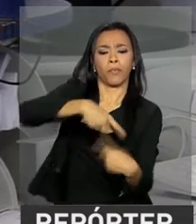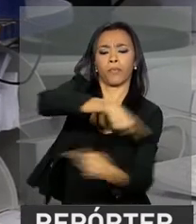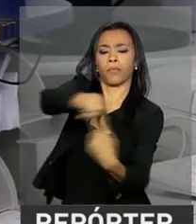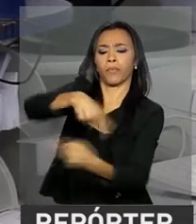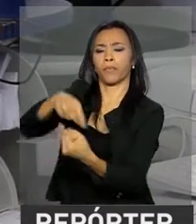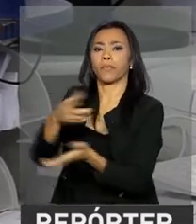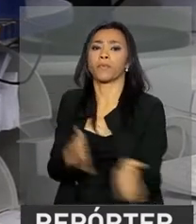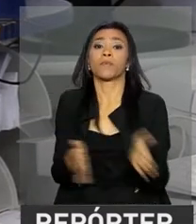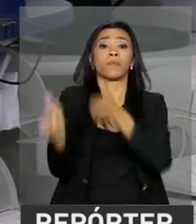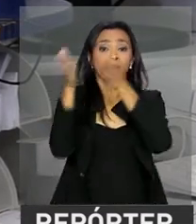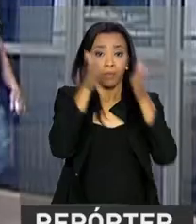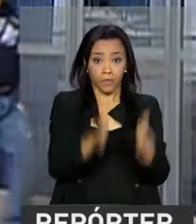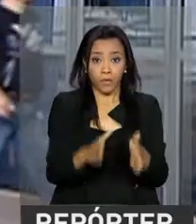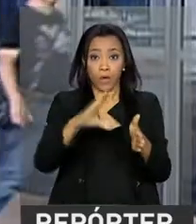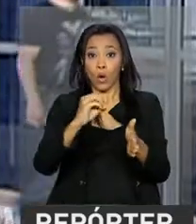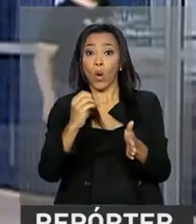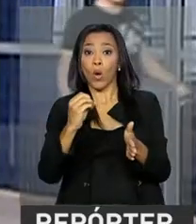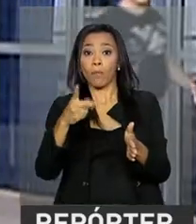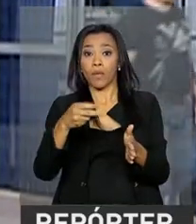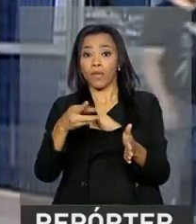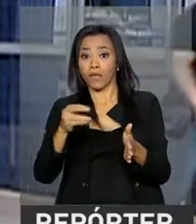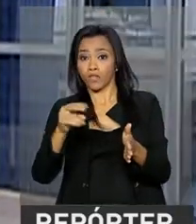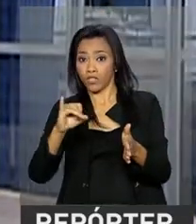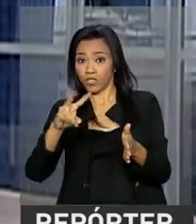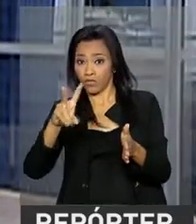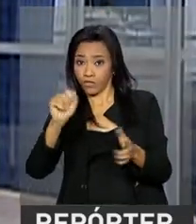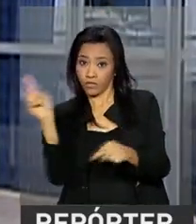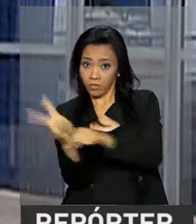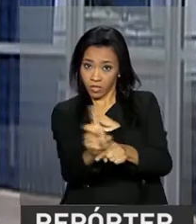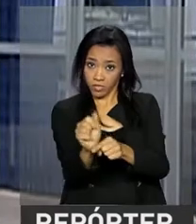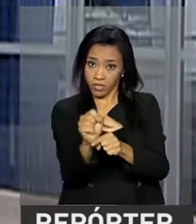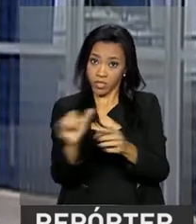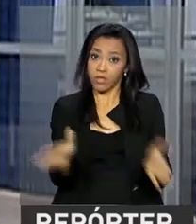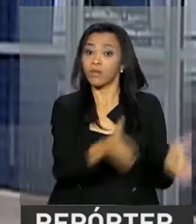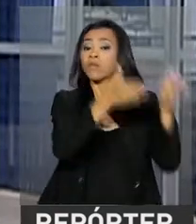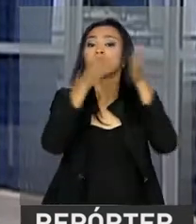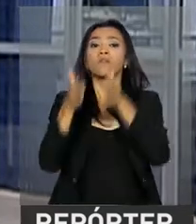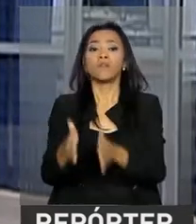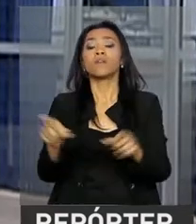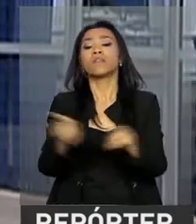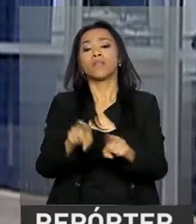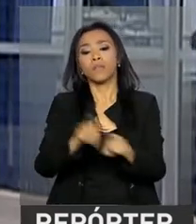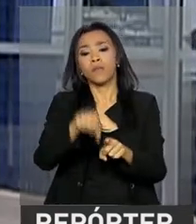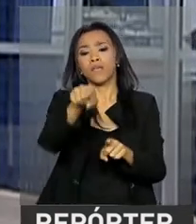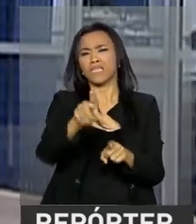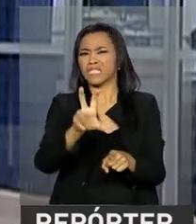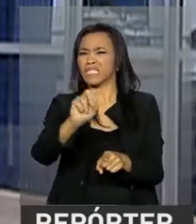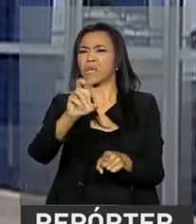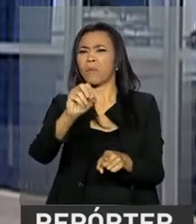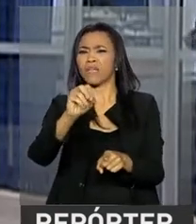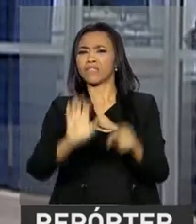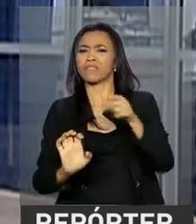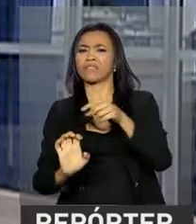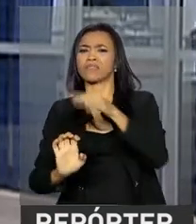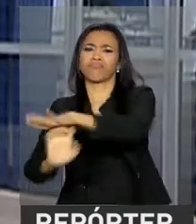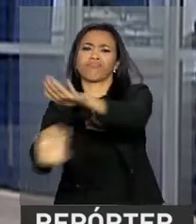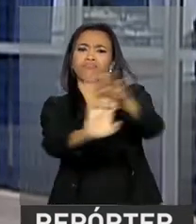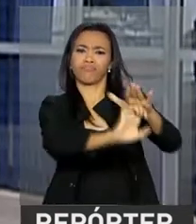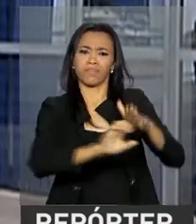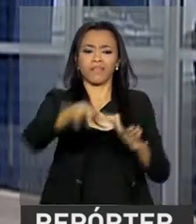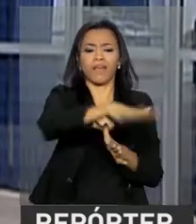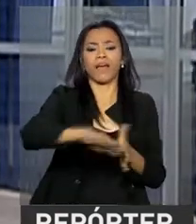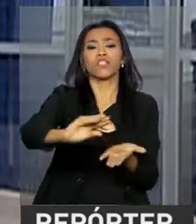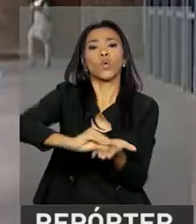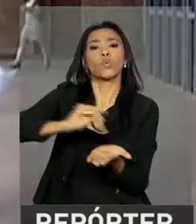cooperativas de crédito e da inclusão de 50 setores na contribuição obrigatória de 20 por cento para a previdência